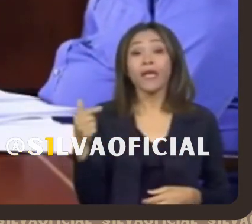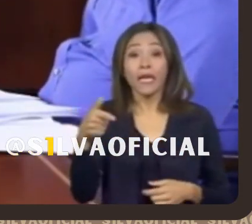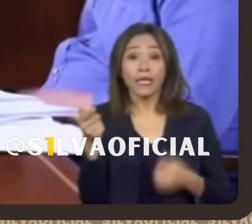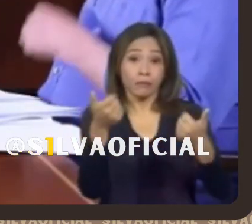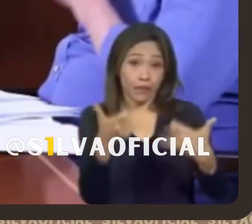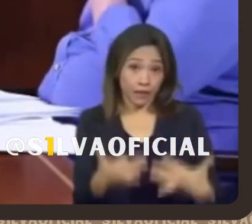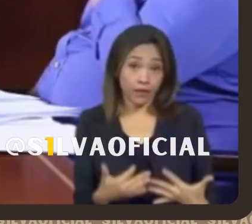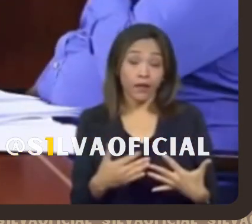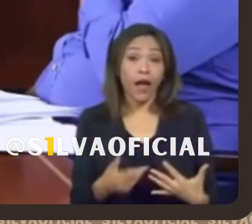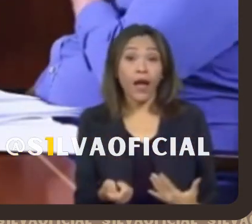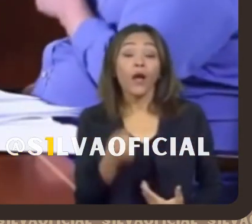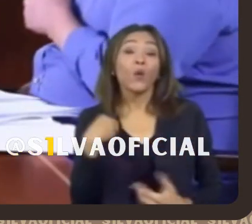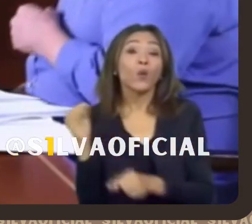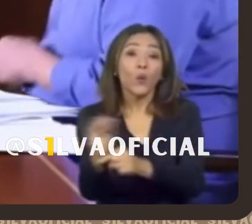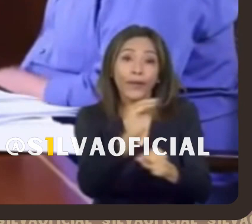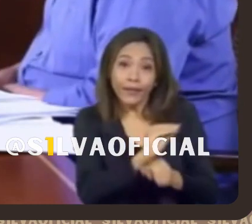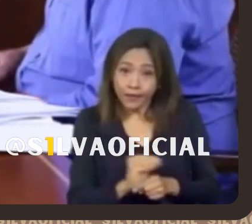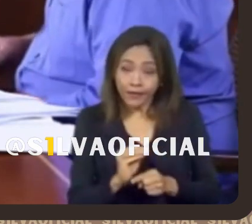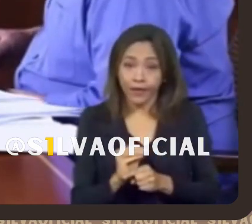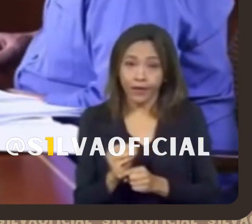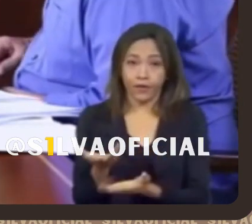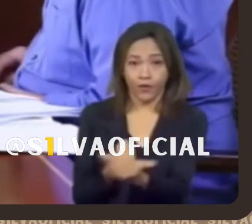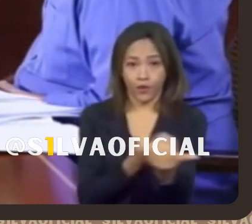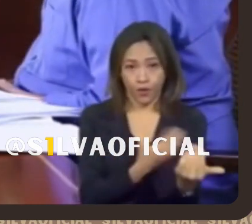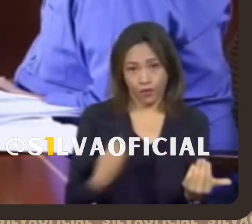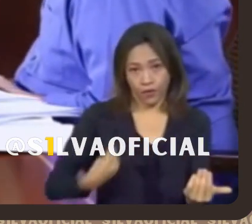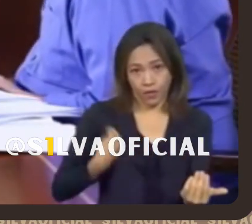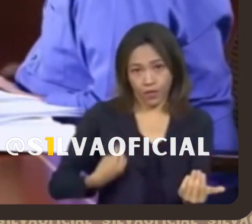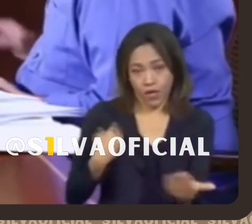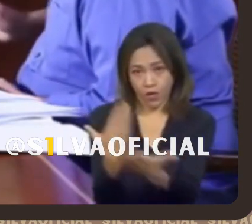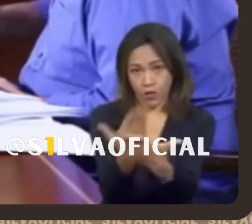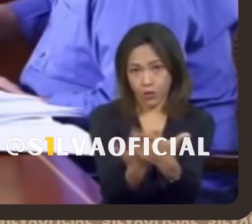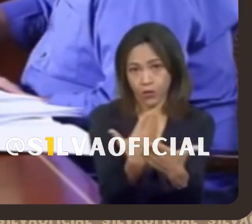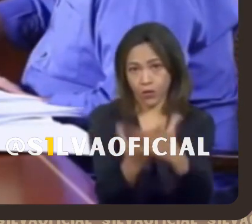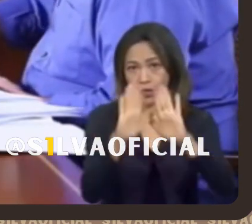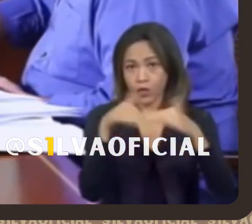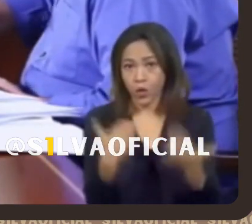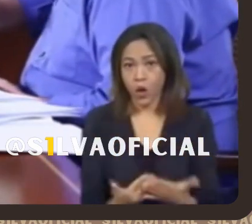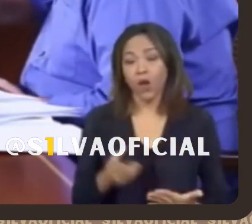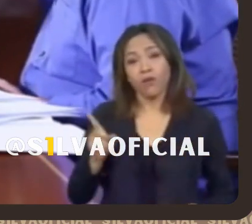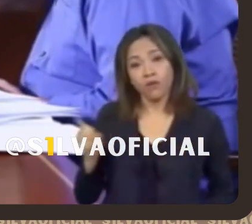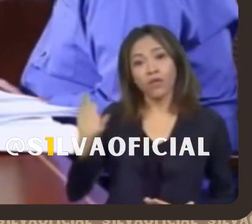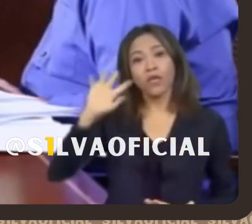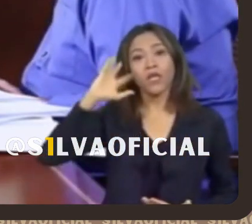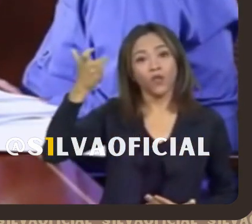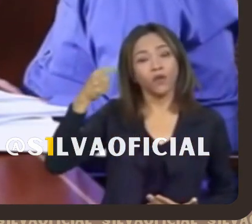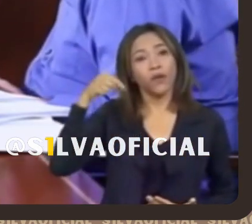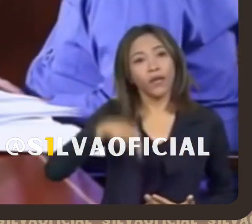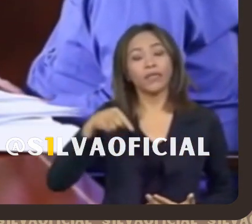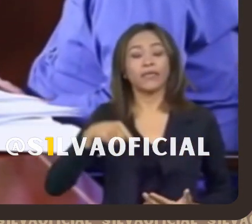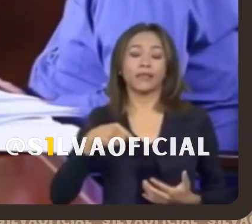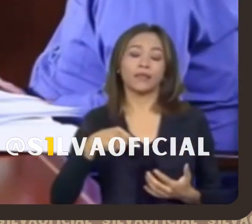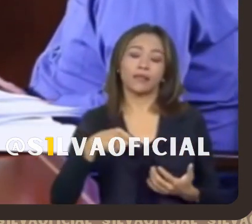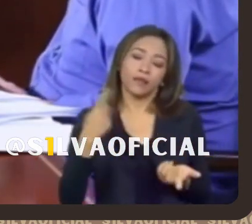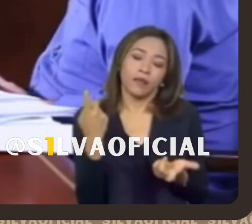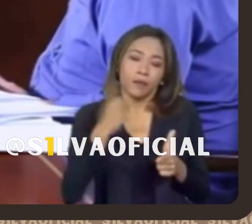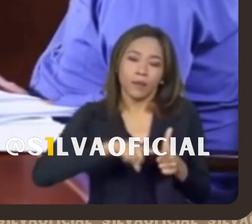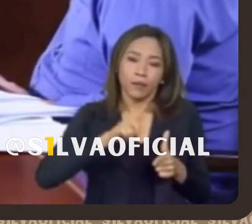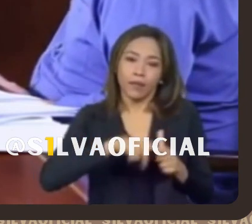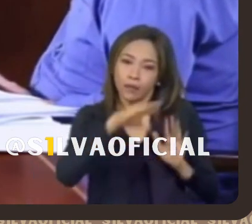na escola e essa decisão que o senhor tomou de fazer o Desenrola da educação é também cuidar das pessoas que